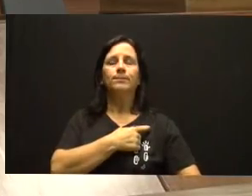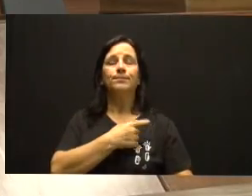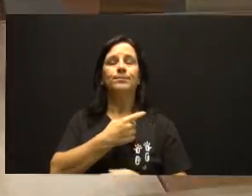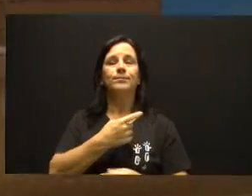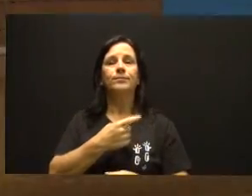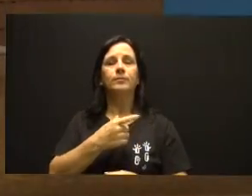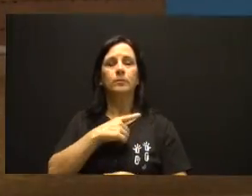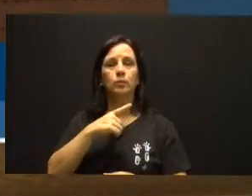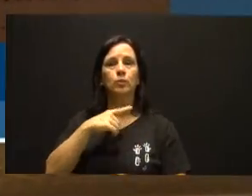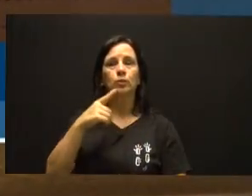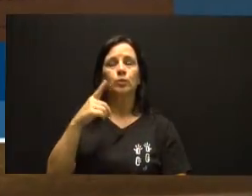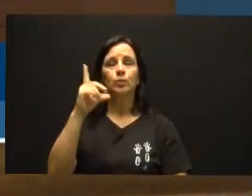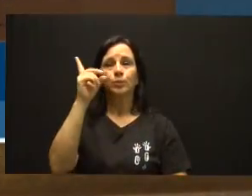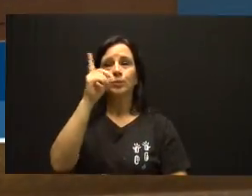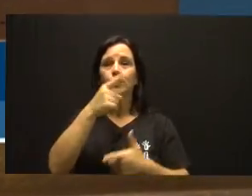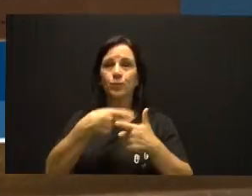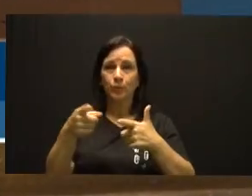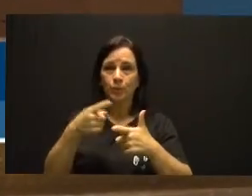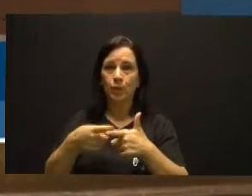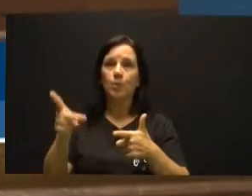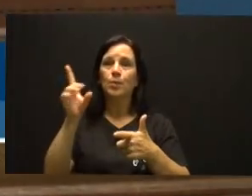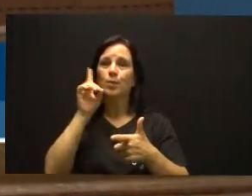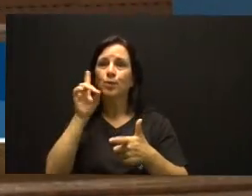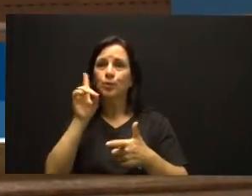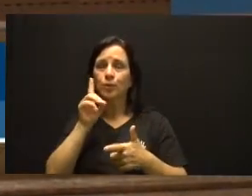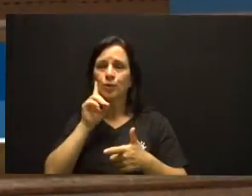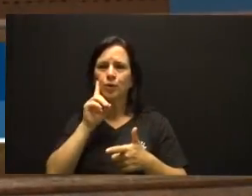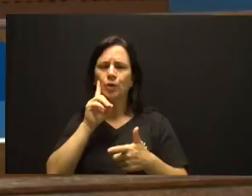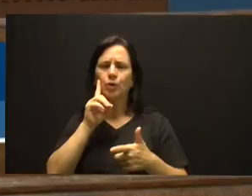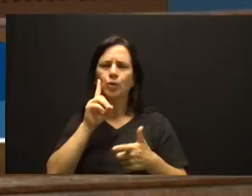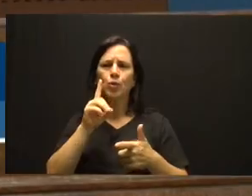situações diárias, cotidianas e durante